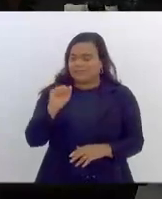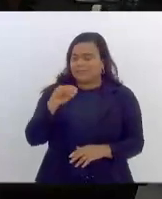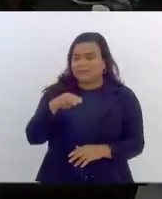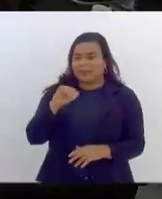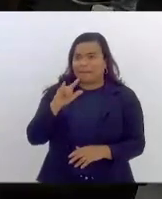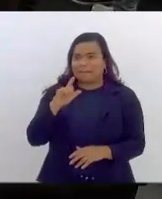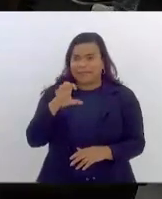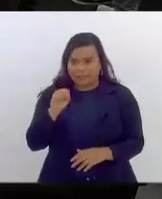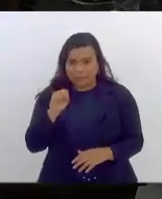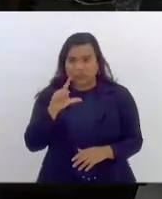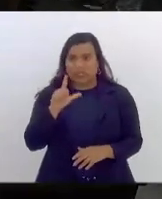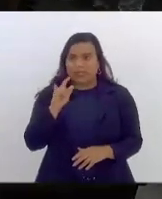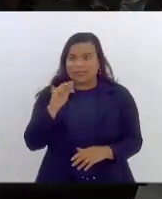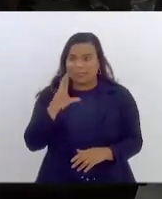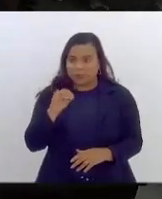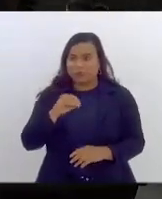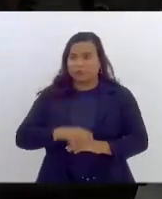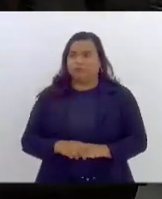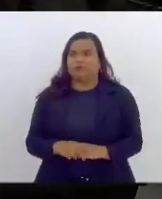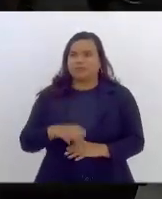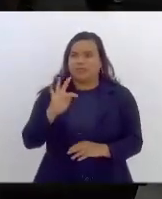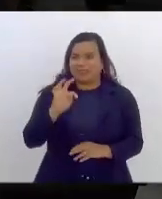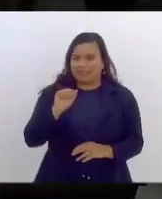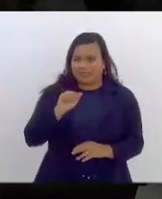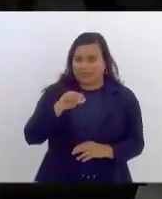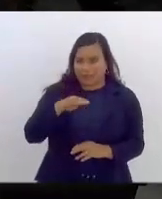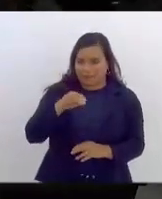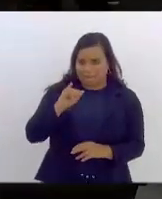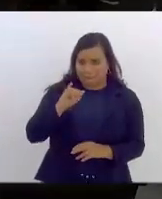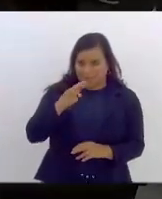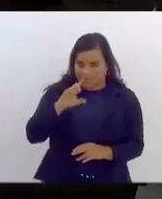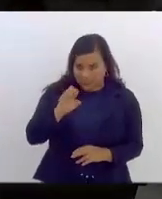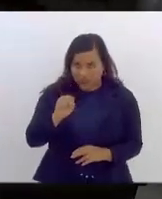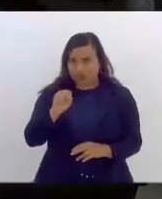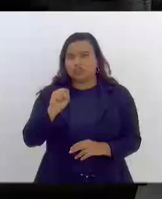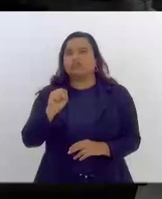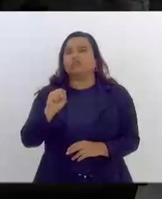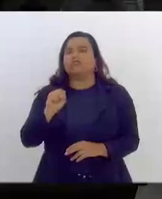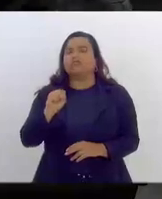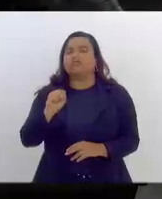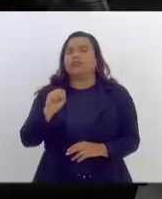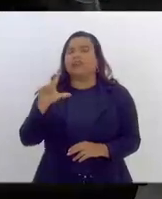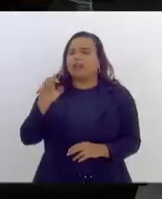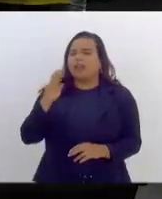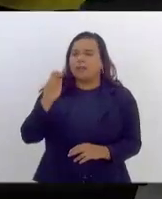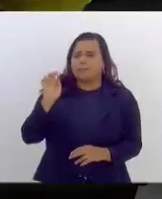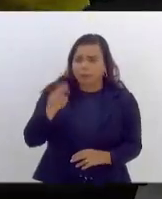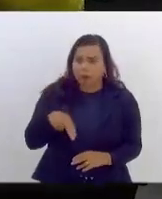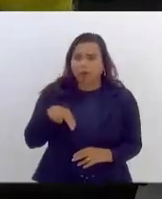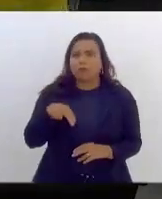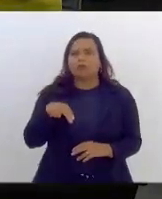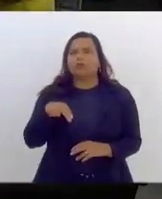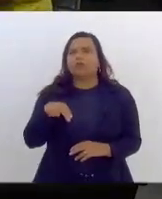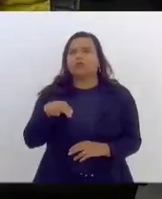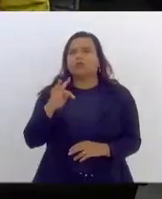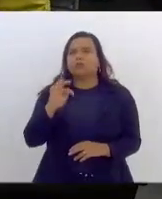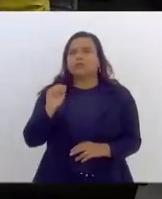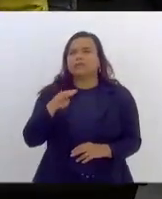Tamiles Lírio. Tamiles e Lebron, junto com